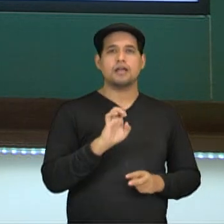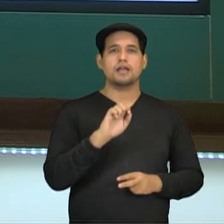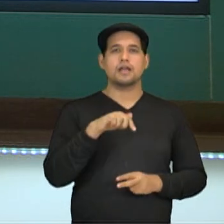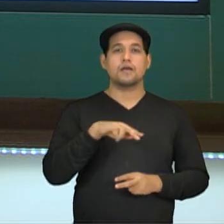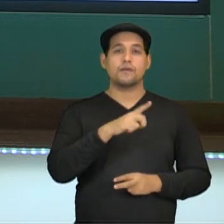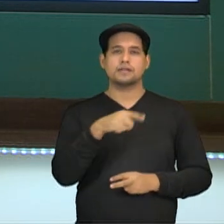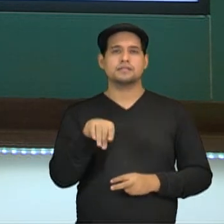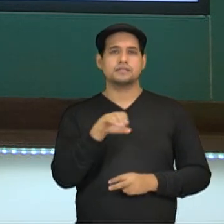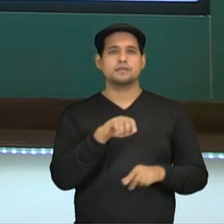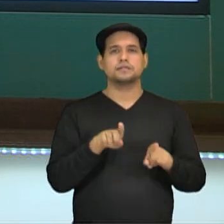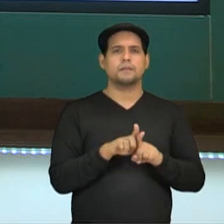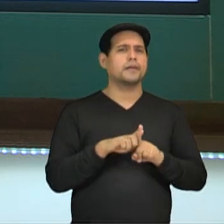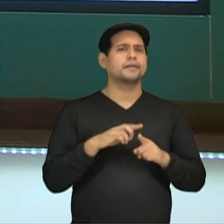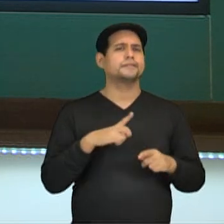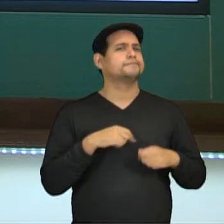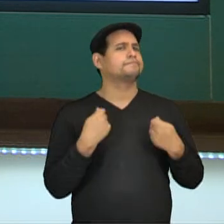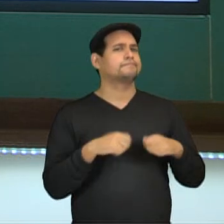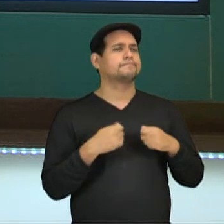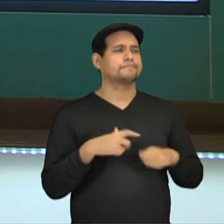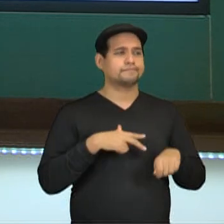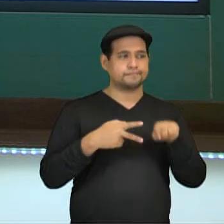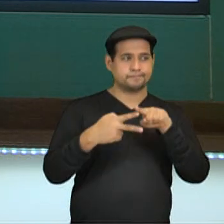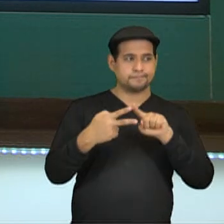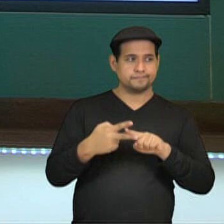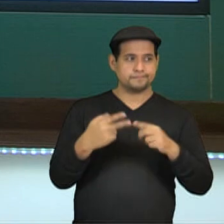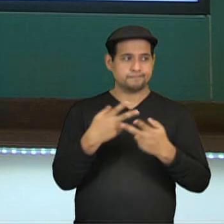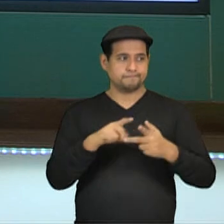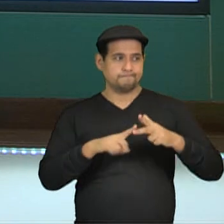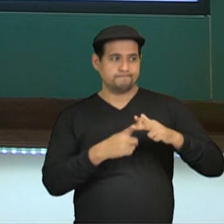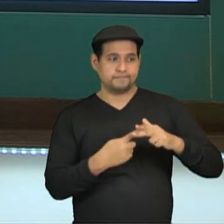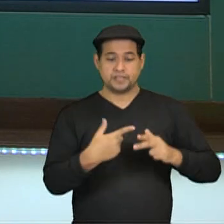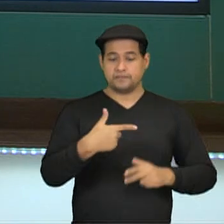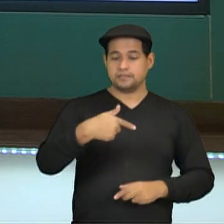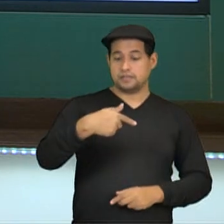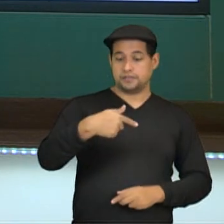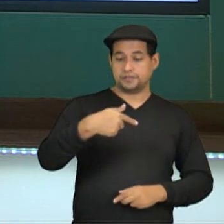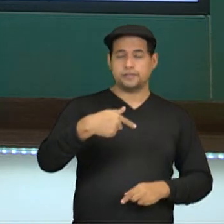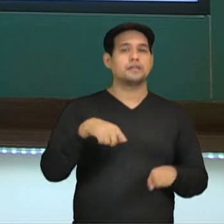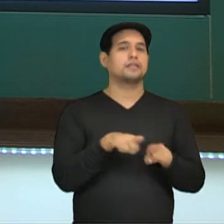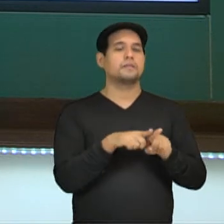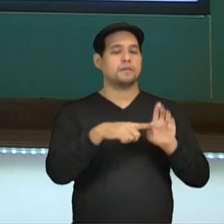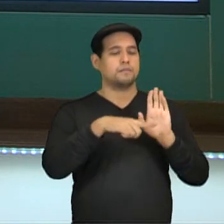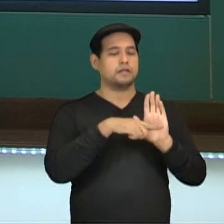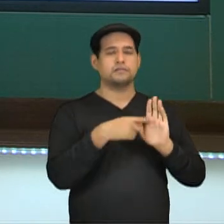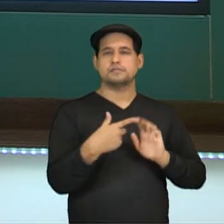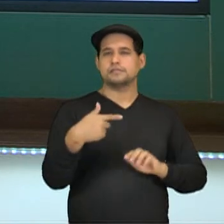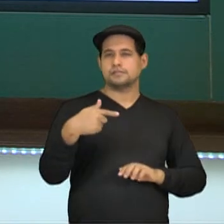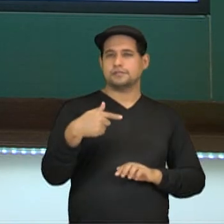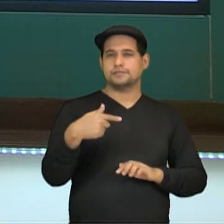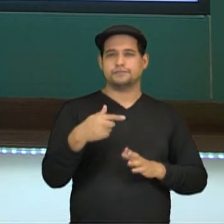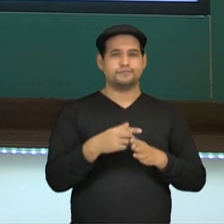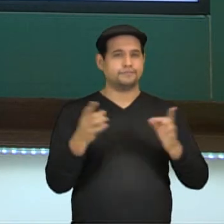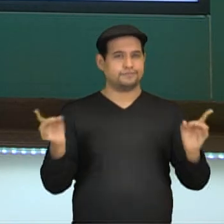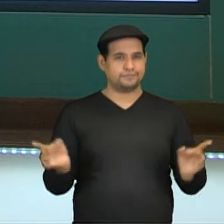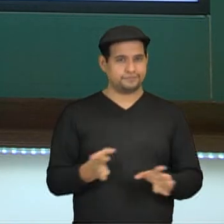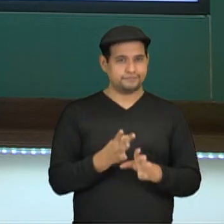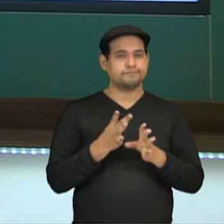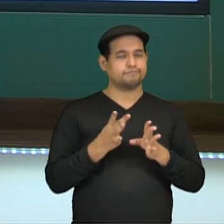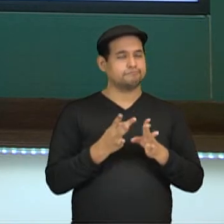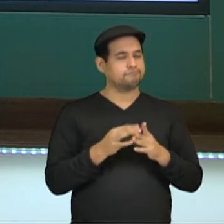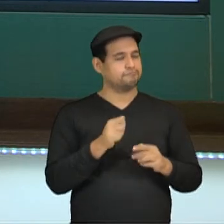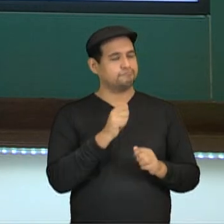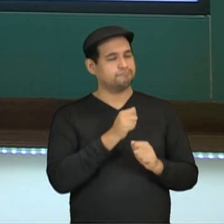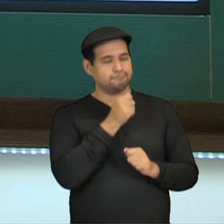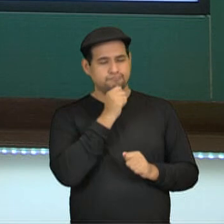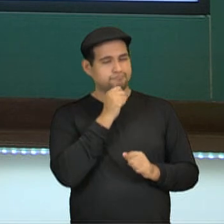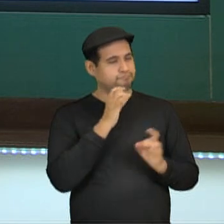equação tem 2 soluções. 27 e menos 25. Fechou?